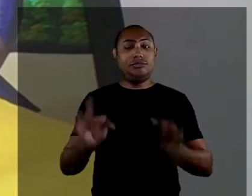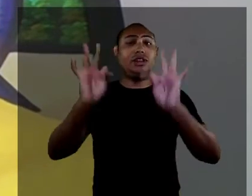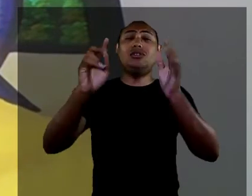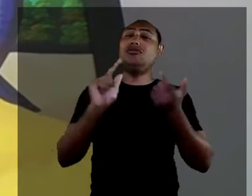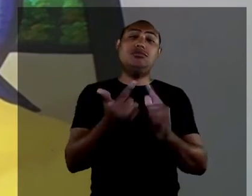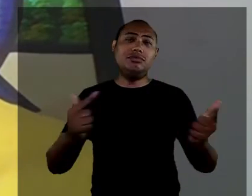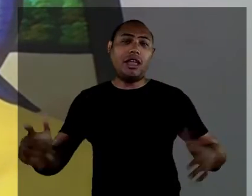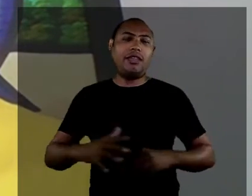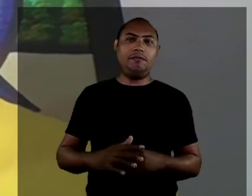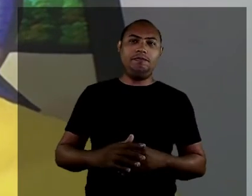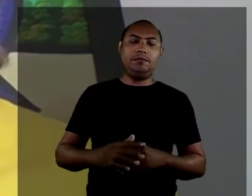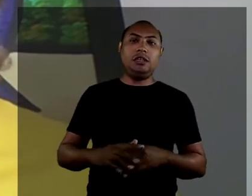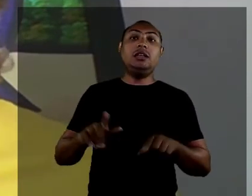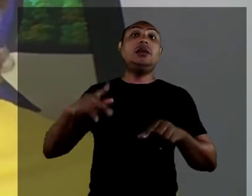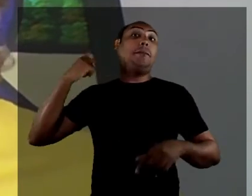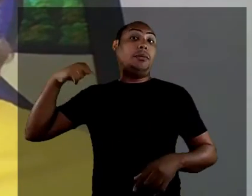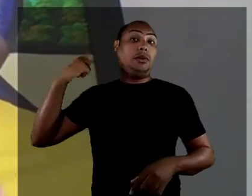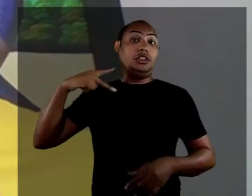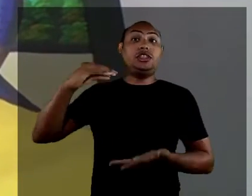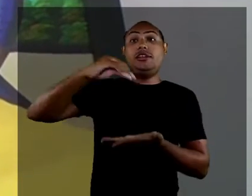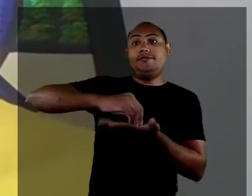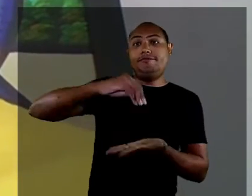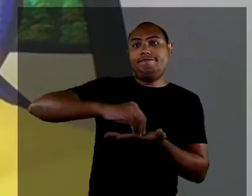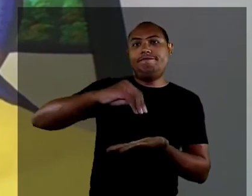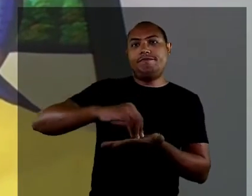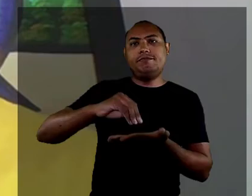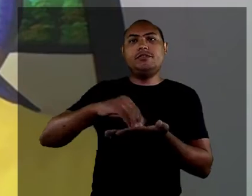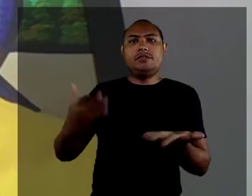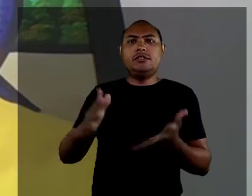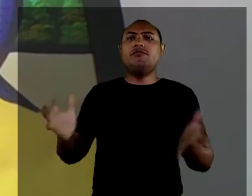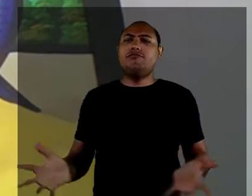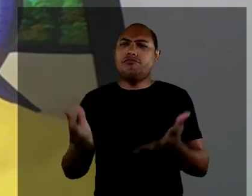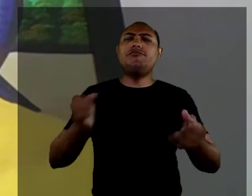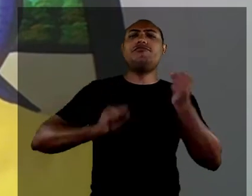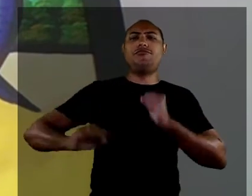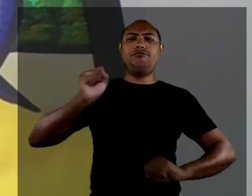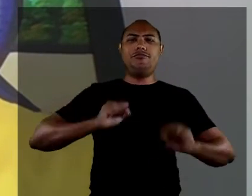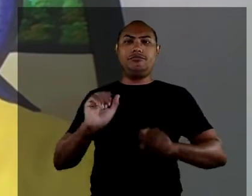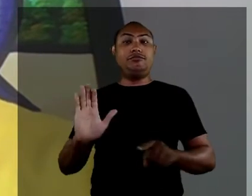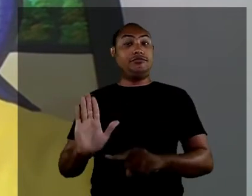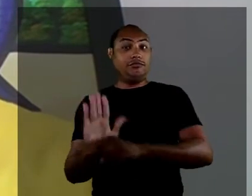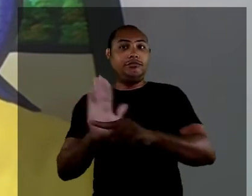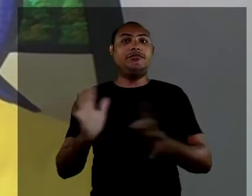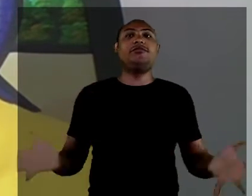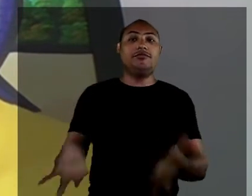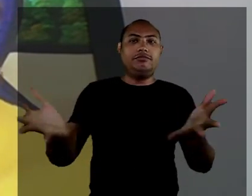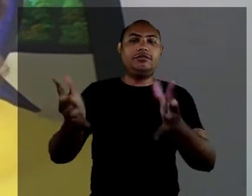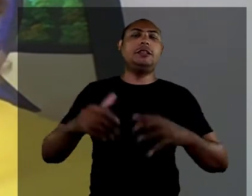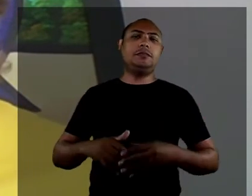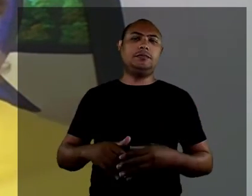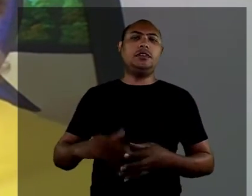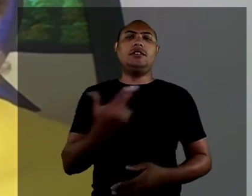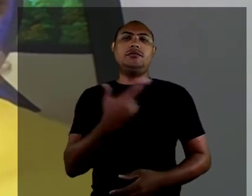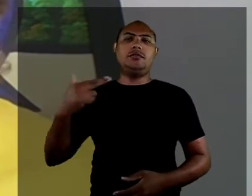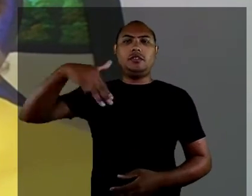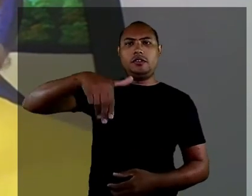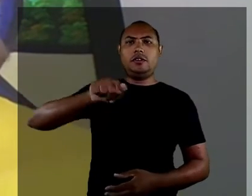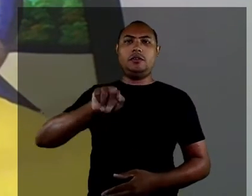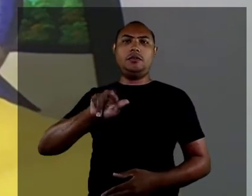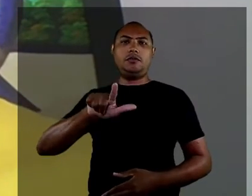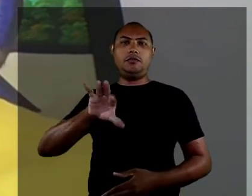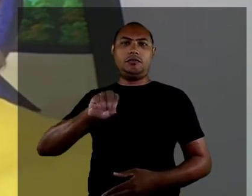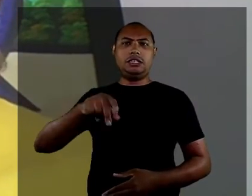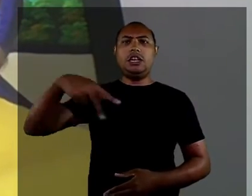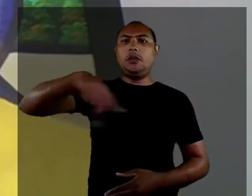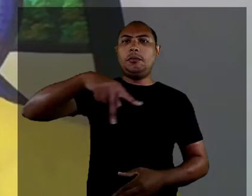encontra muitas vezes atrasada no que diz respeito às tecnologias e políticas que considerem os anseios da população.